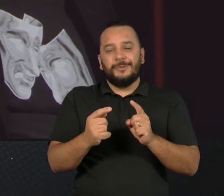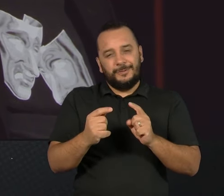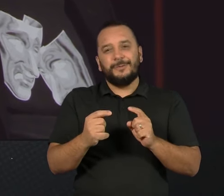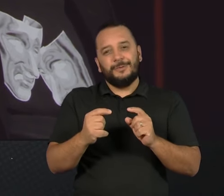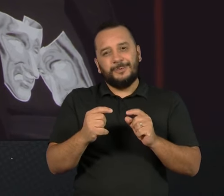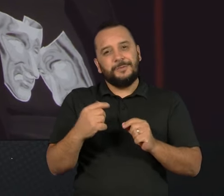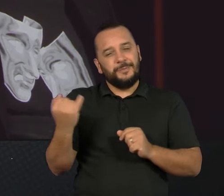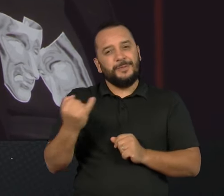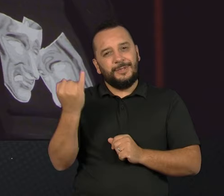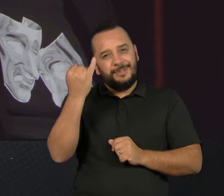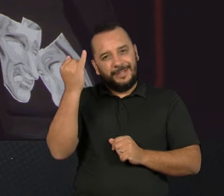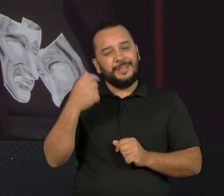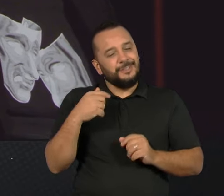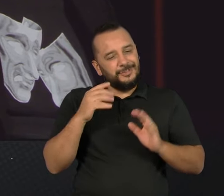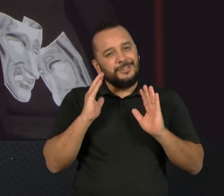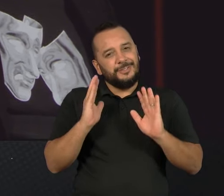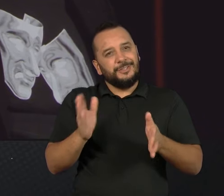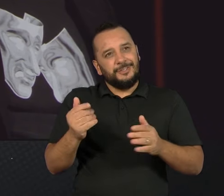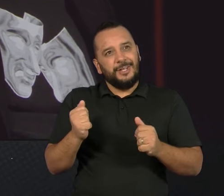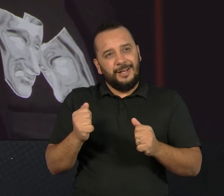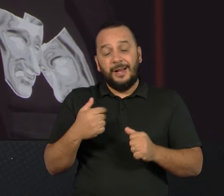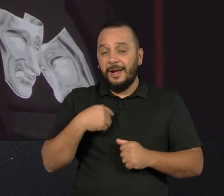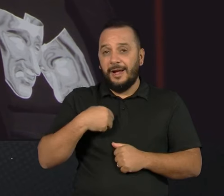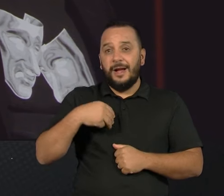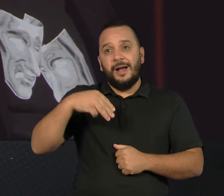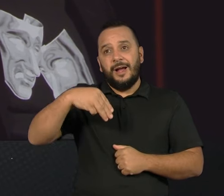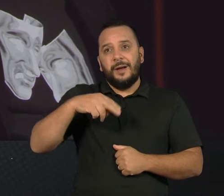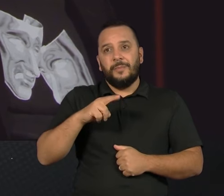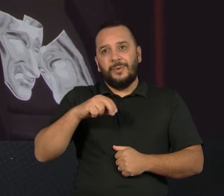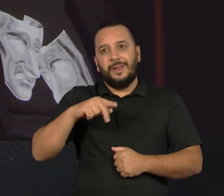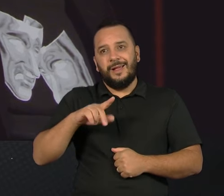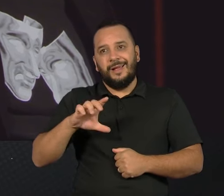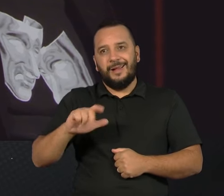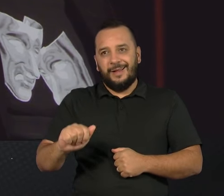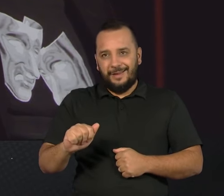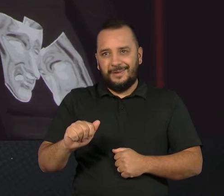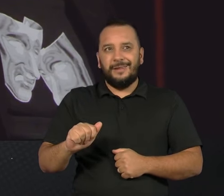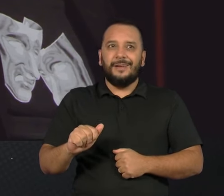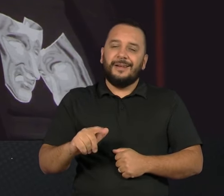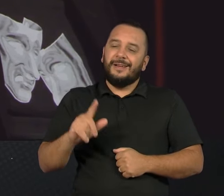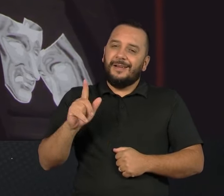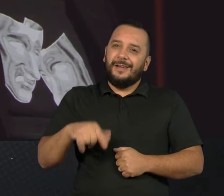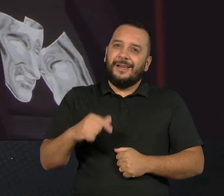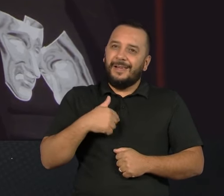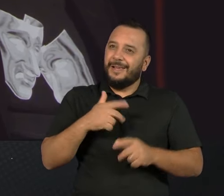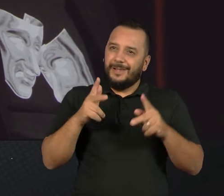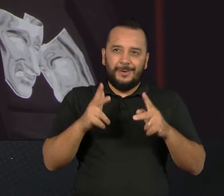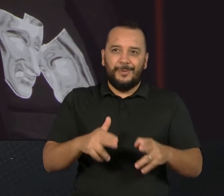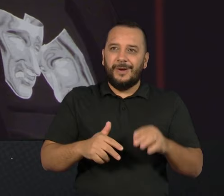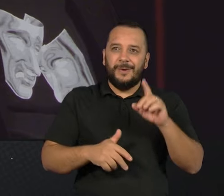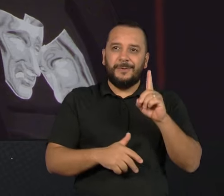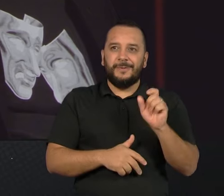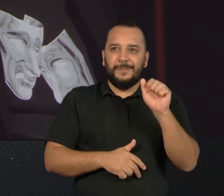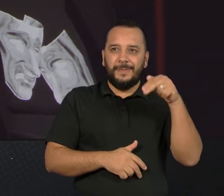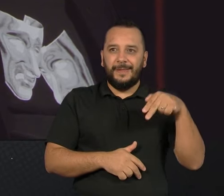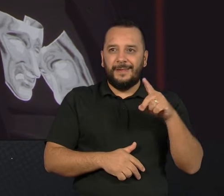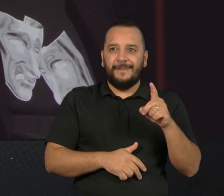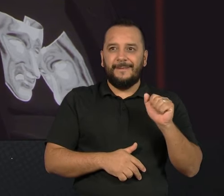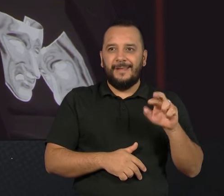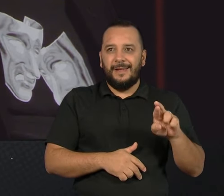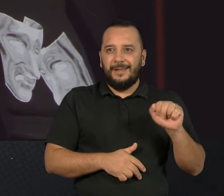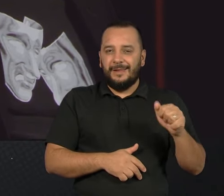formas. E a moleca é como se ela fosse o cerne de Dandara, né? Que é essa